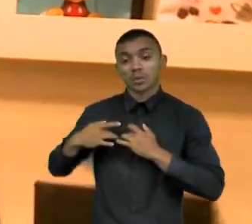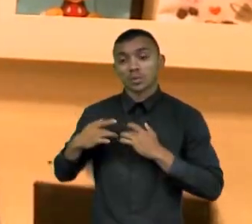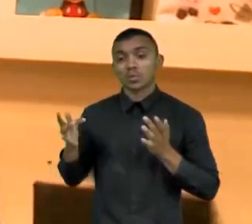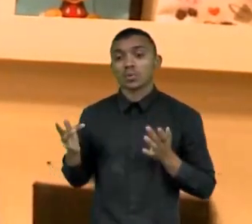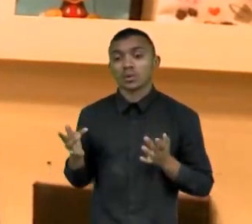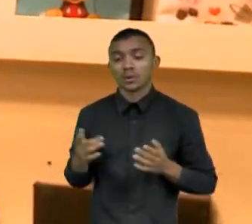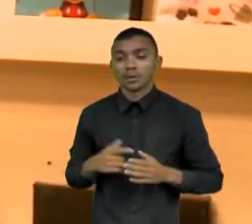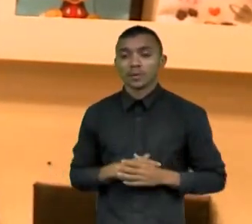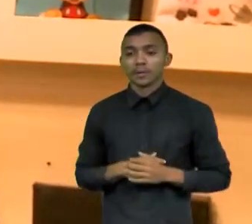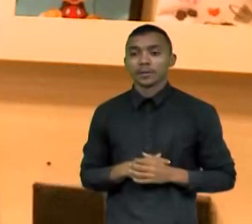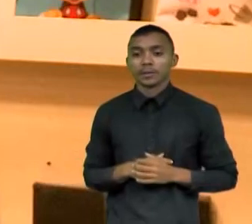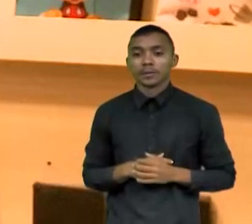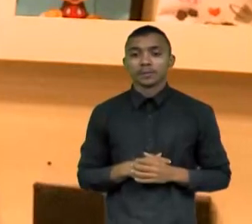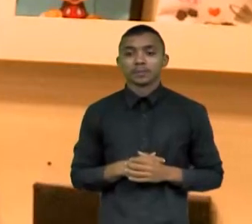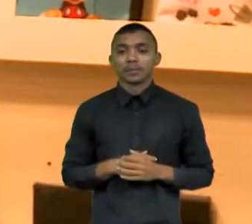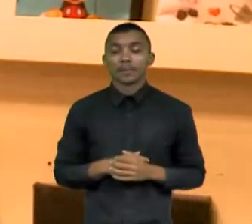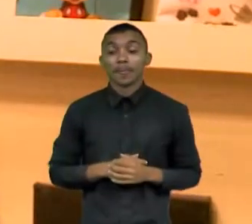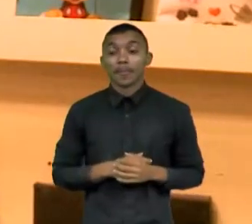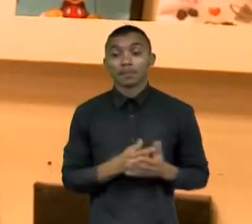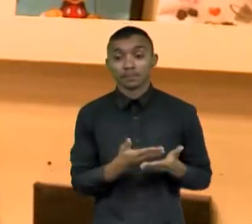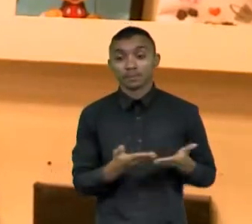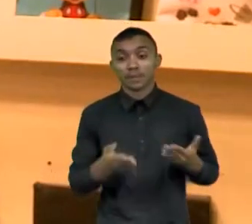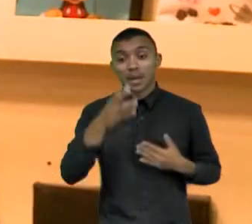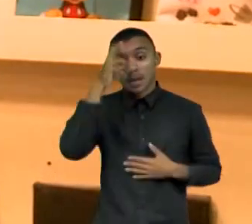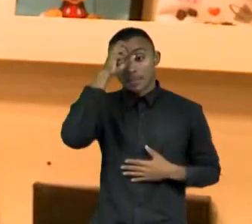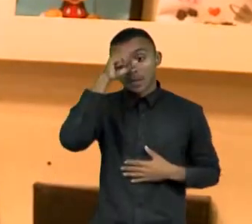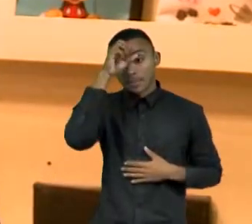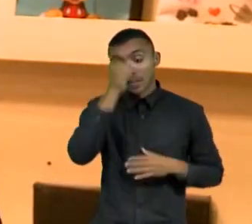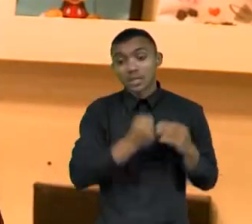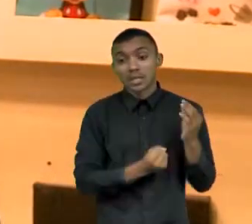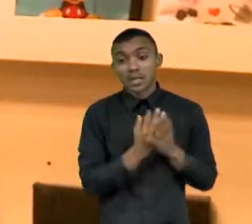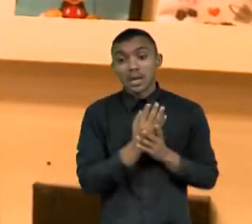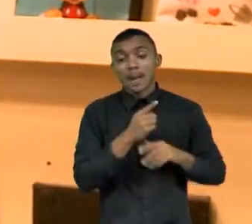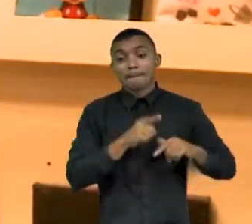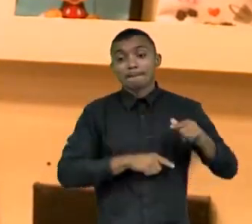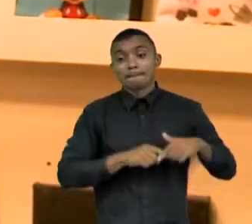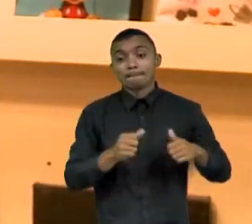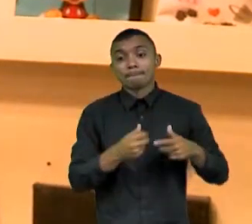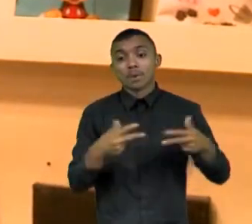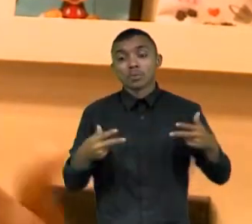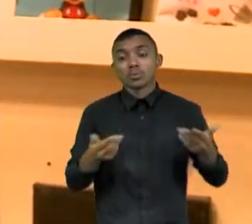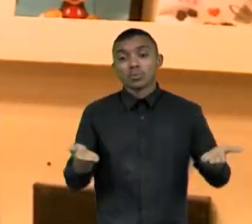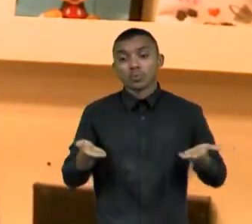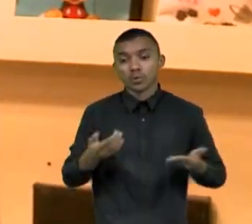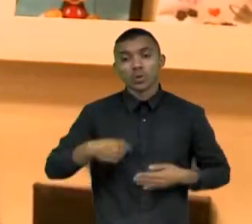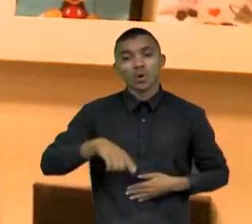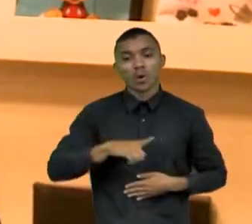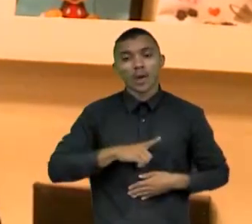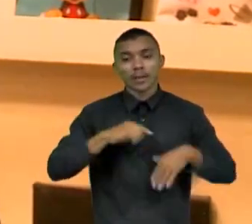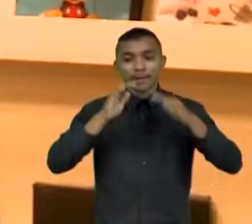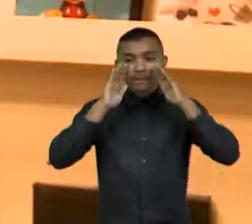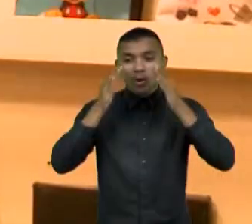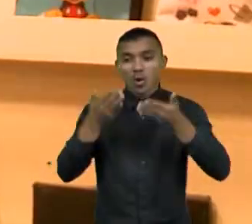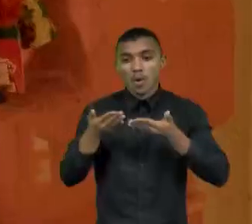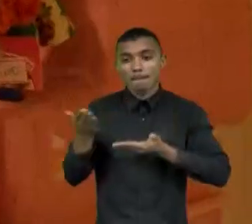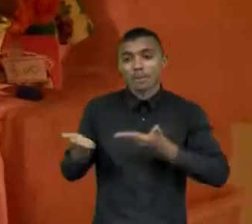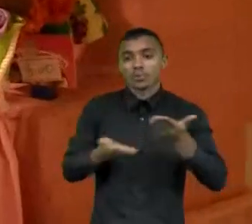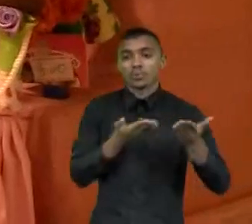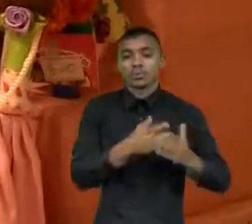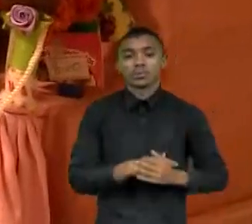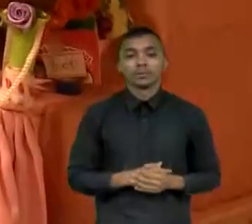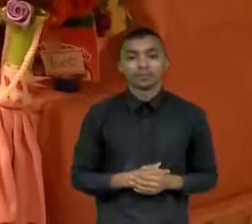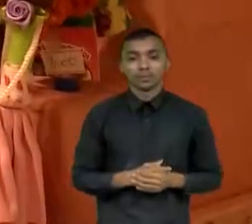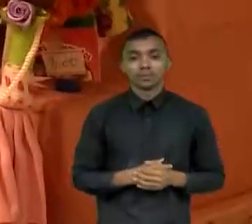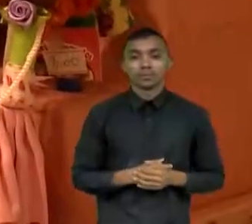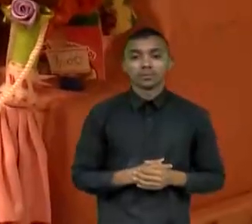nesses espaços elas aprendem a fazer um produto. E aqui a gente cuida da comercialização desse produto. No